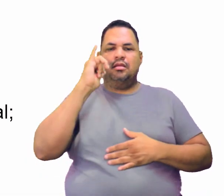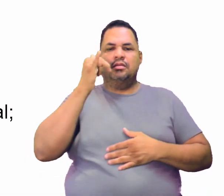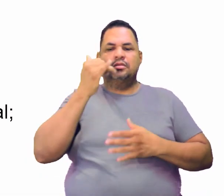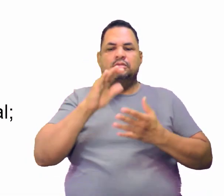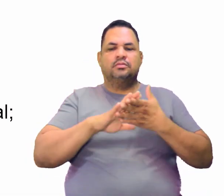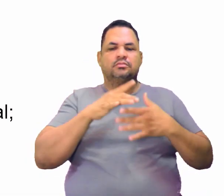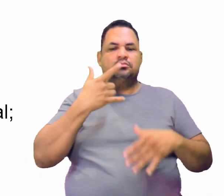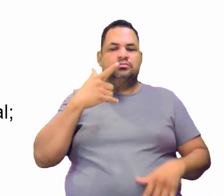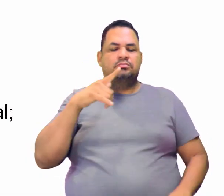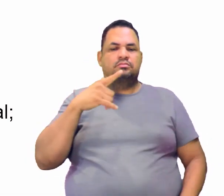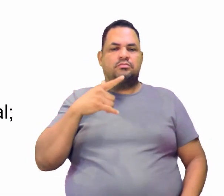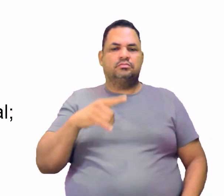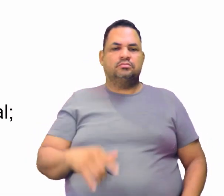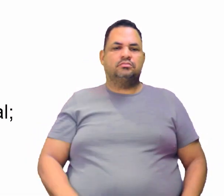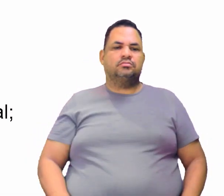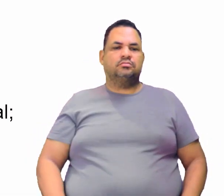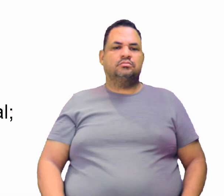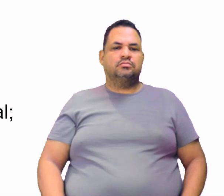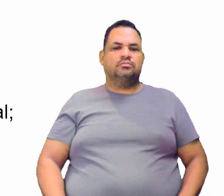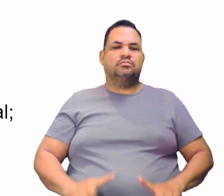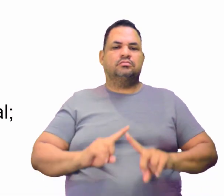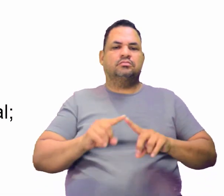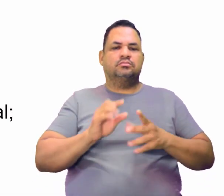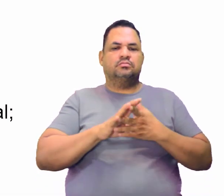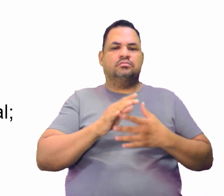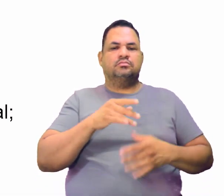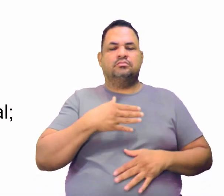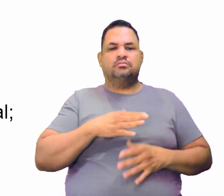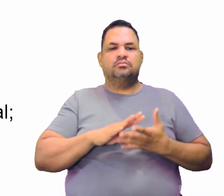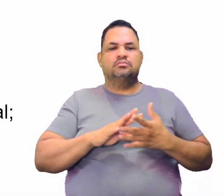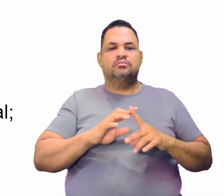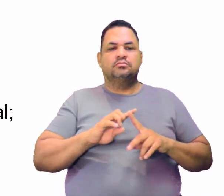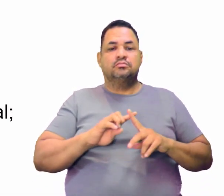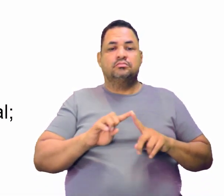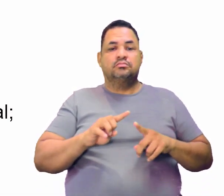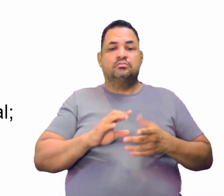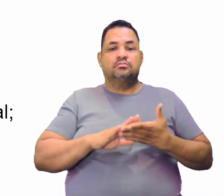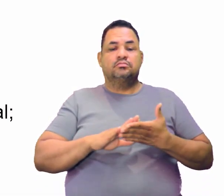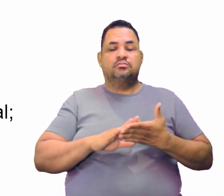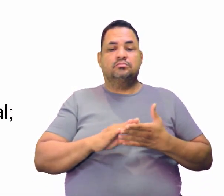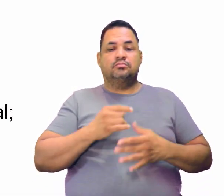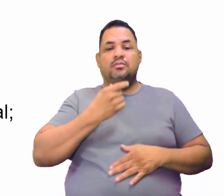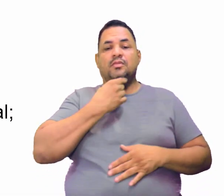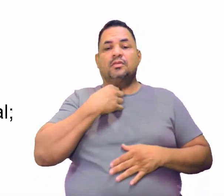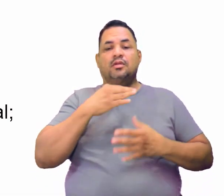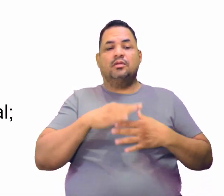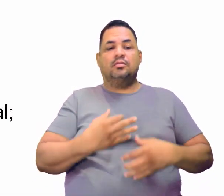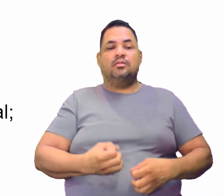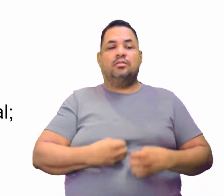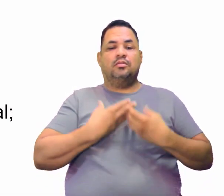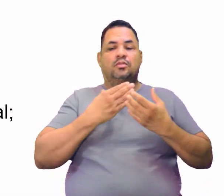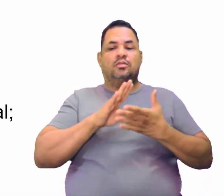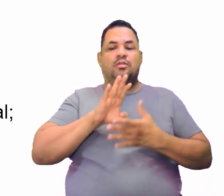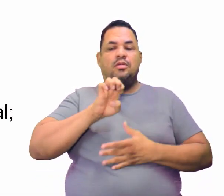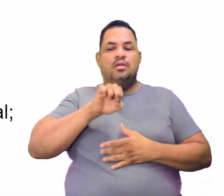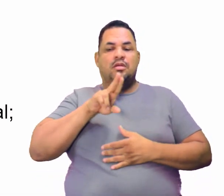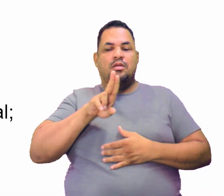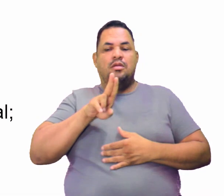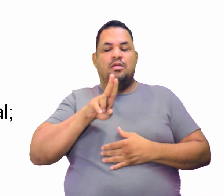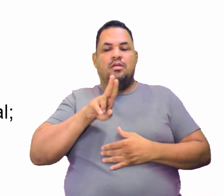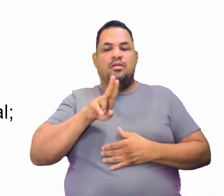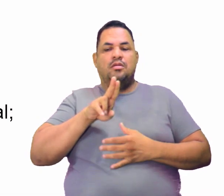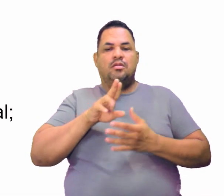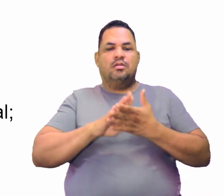né? Não existe narrador, mas uma voz poética, que é o eu lírico, tá bom? Tem